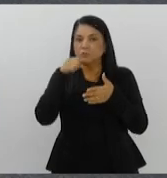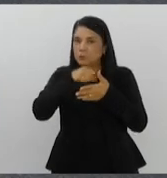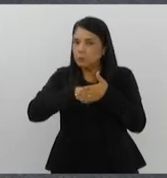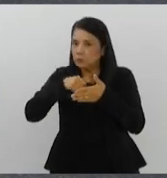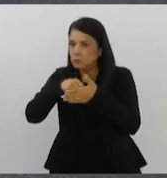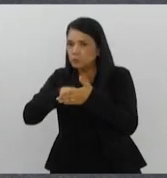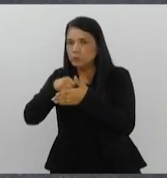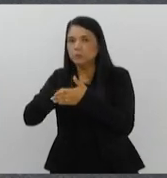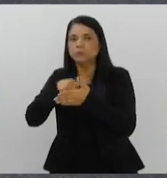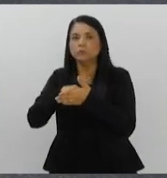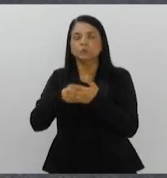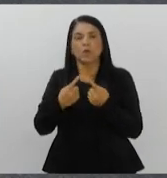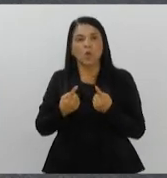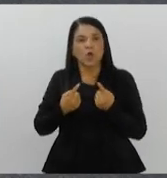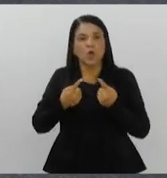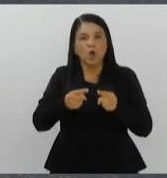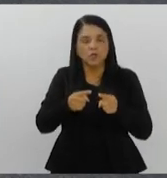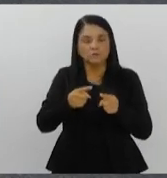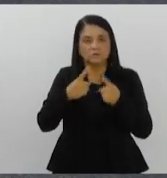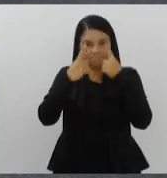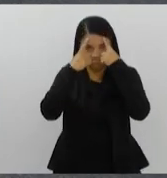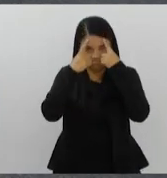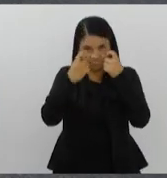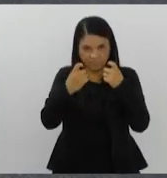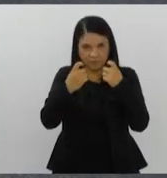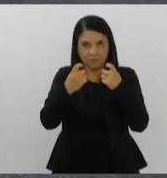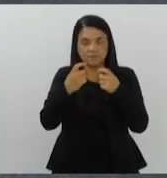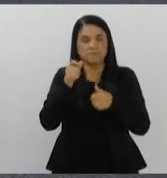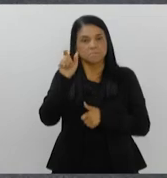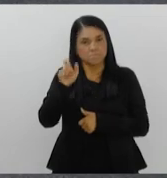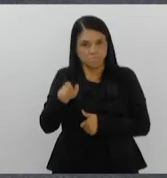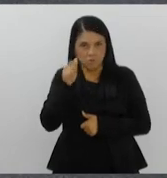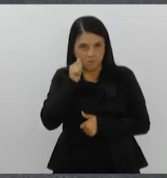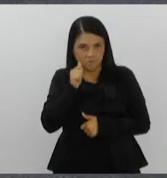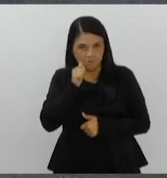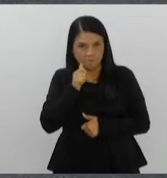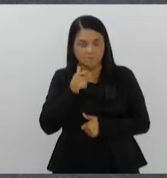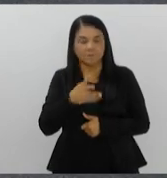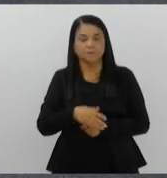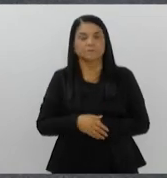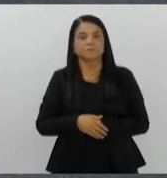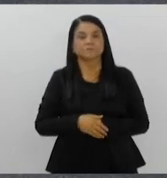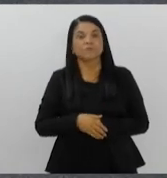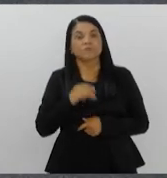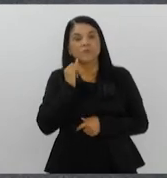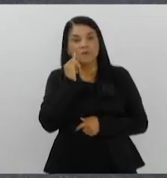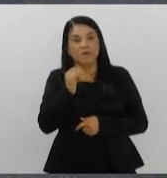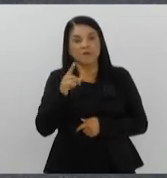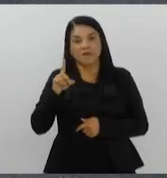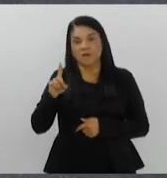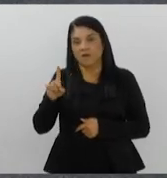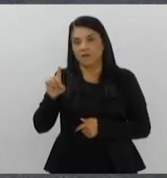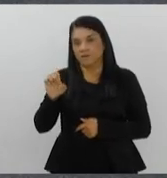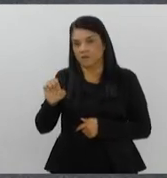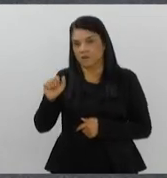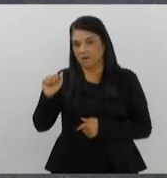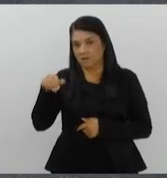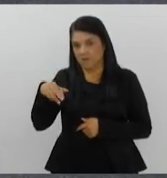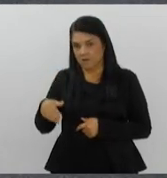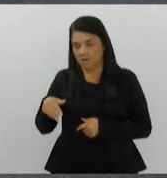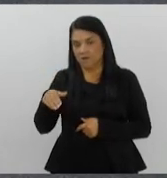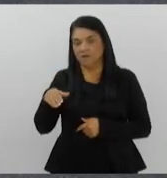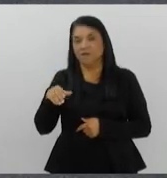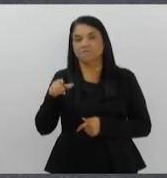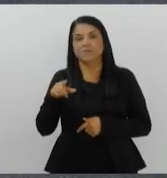luta contra a violência contra a mulher, não é? E dizer que a DEAM, como ela integra a